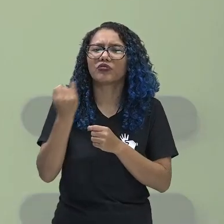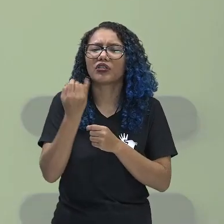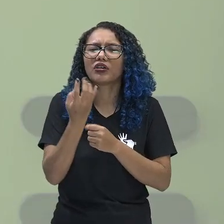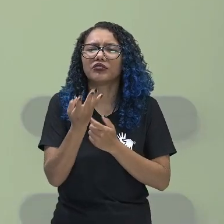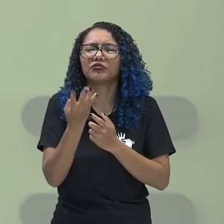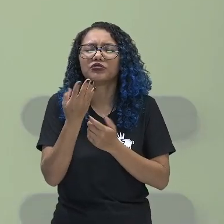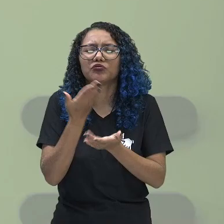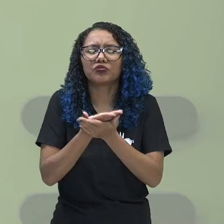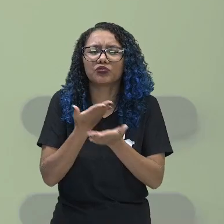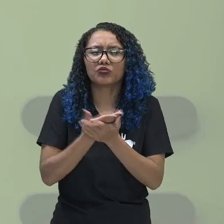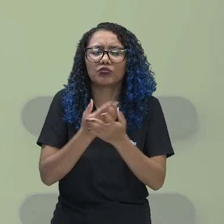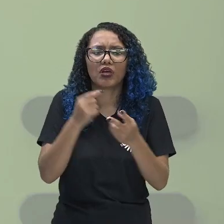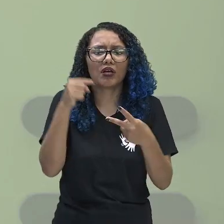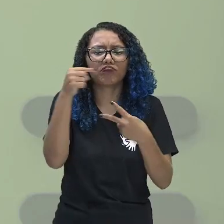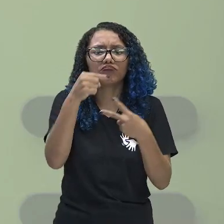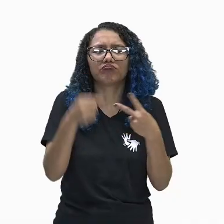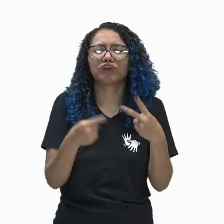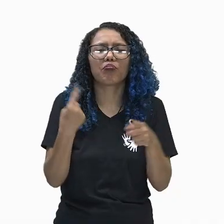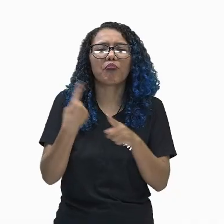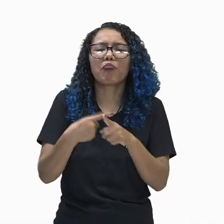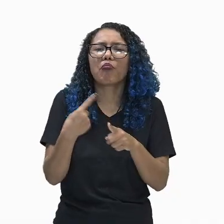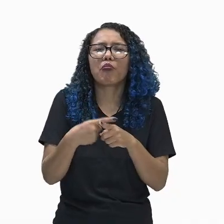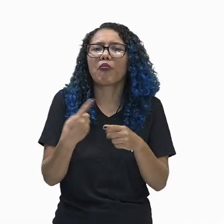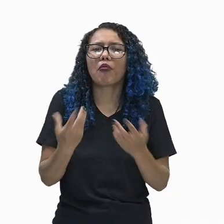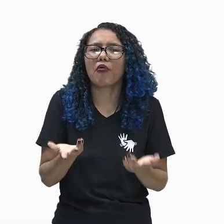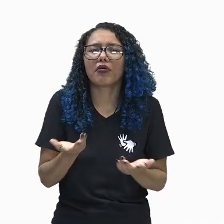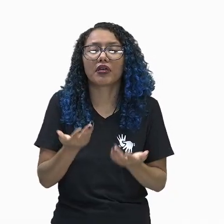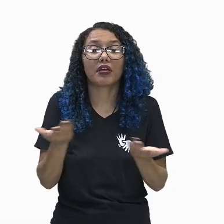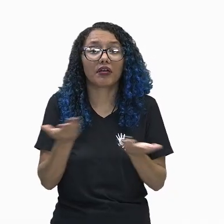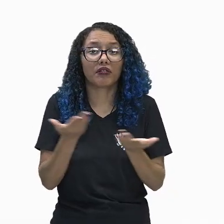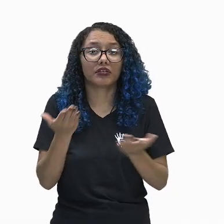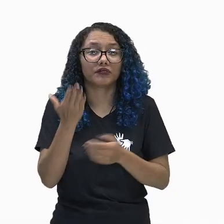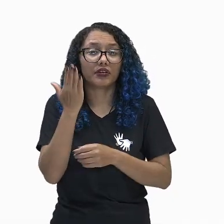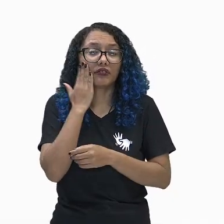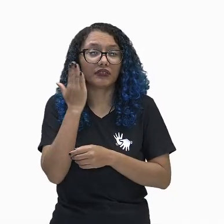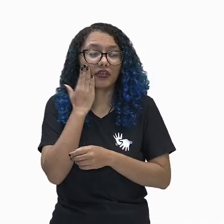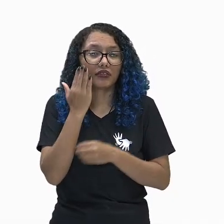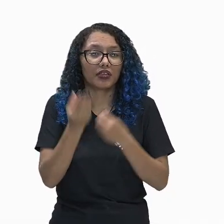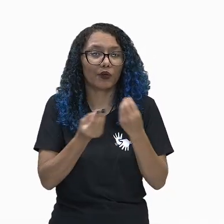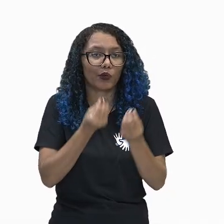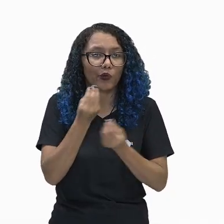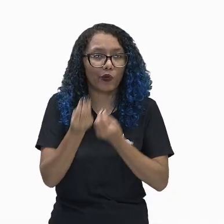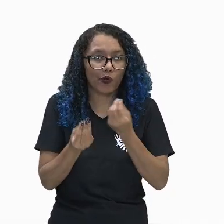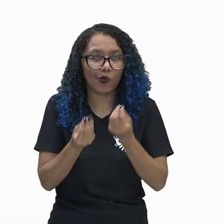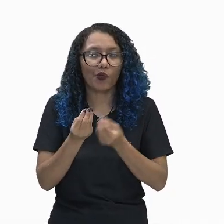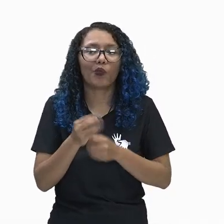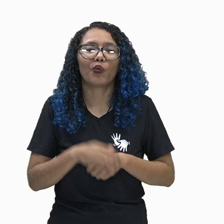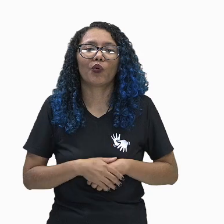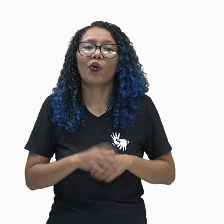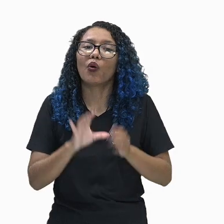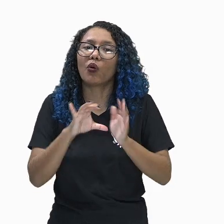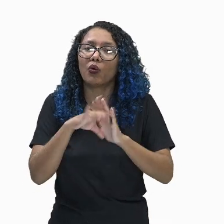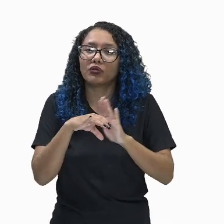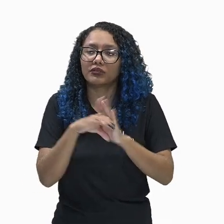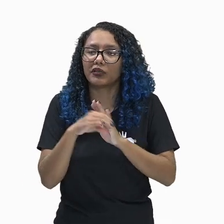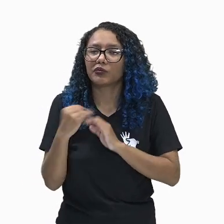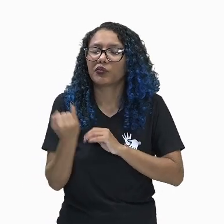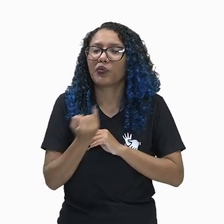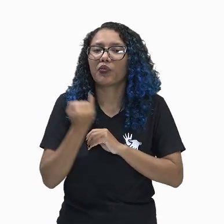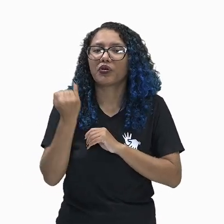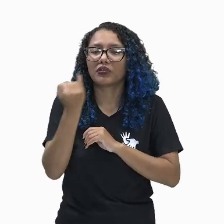o fenótipo e o genótipo? Vamos entender um pouquinho esse processo. Compreender esses conceitos é essencial